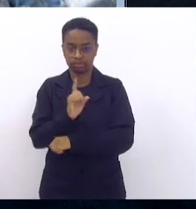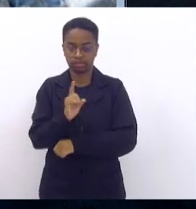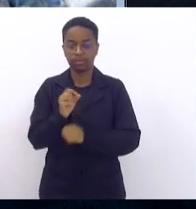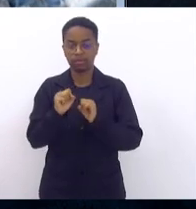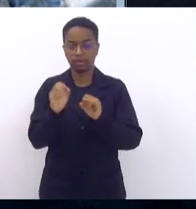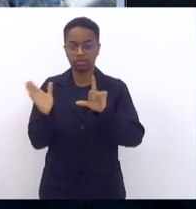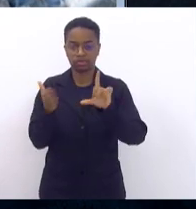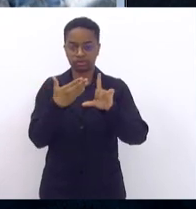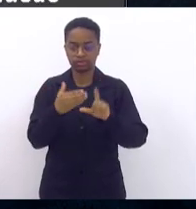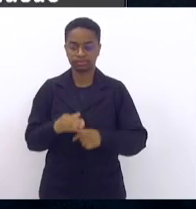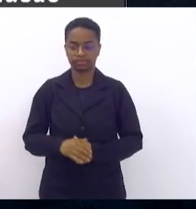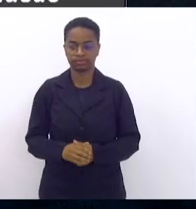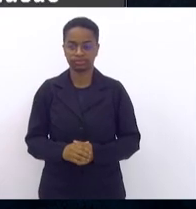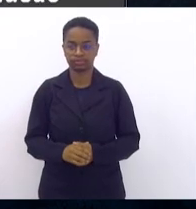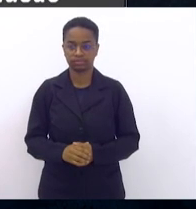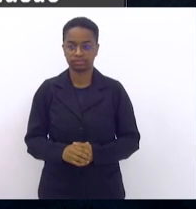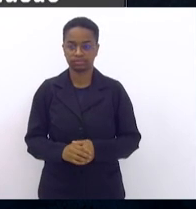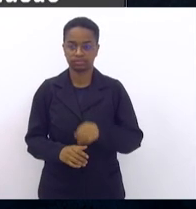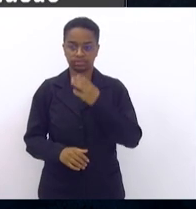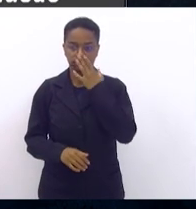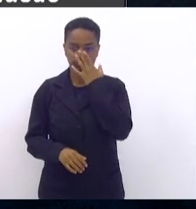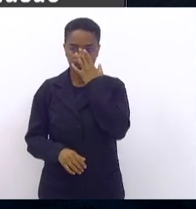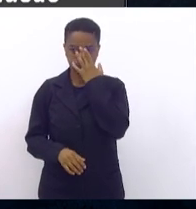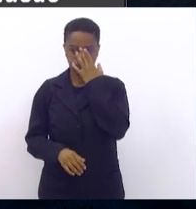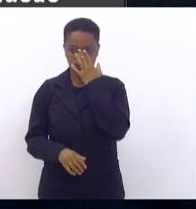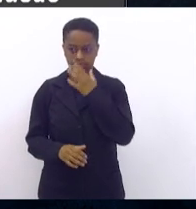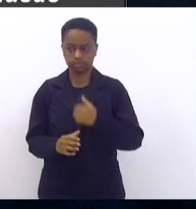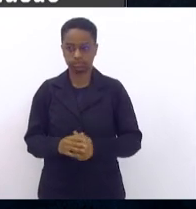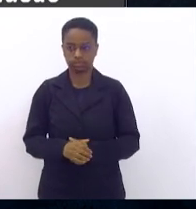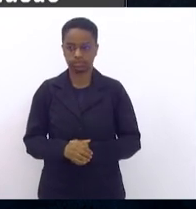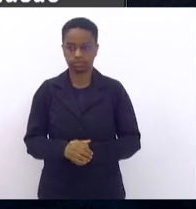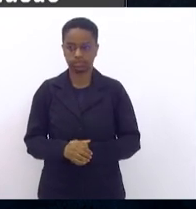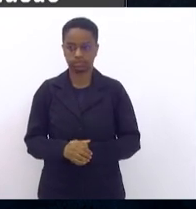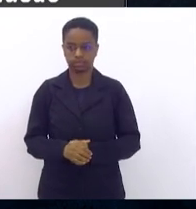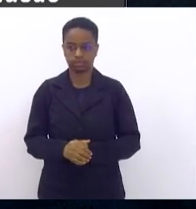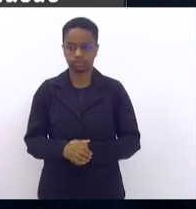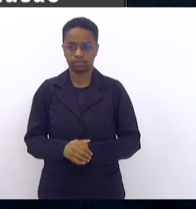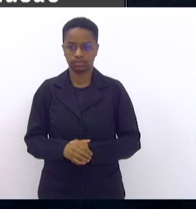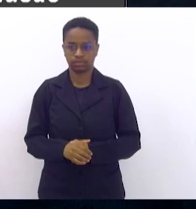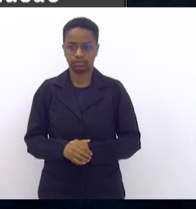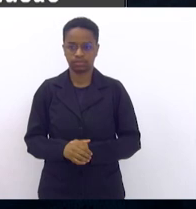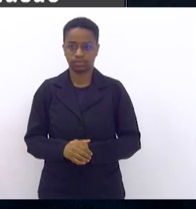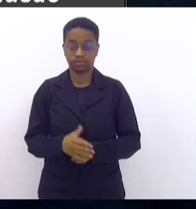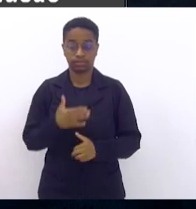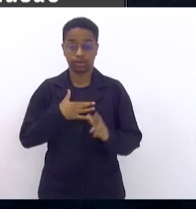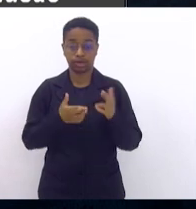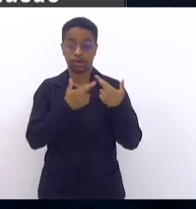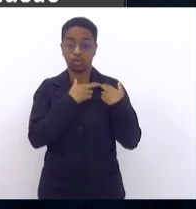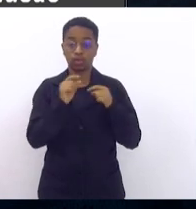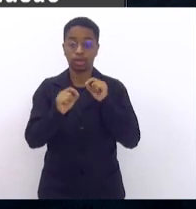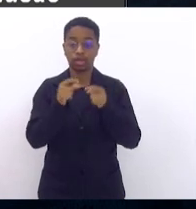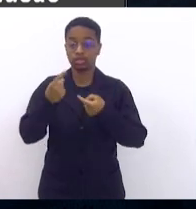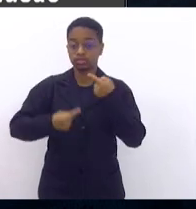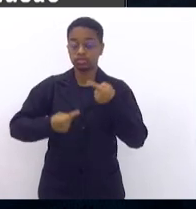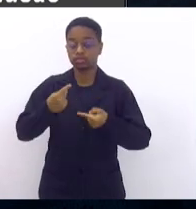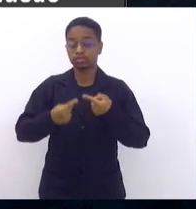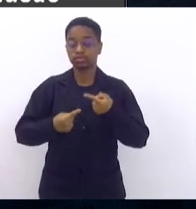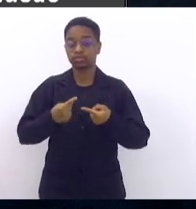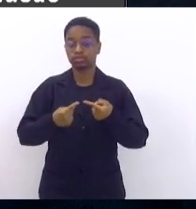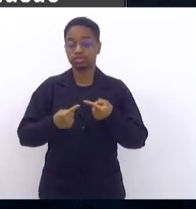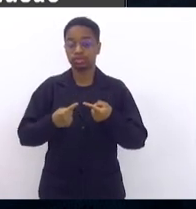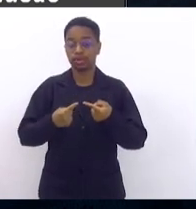primeira pode passar dessa fase de apresentação eu fui incumbida aqui de discutir políticas públicas